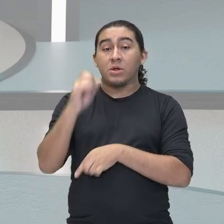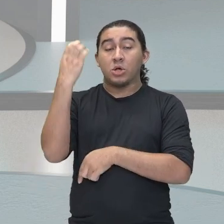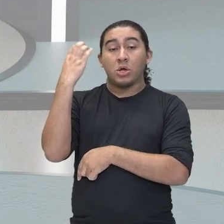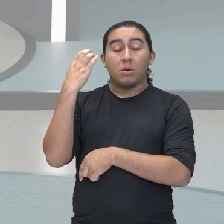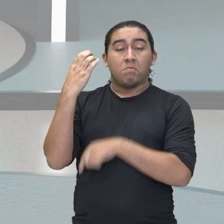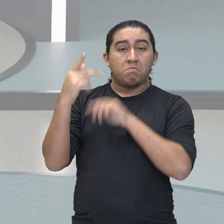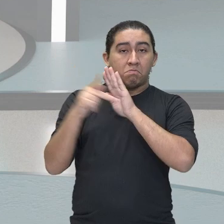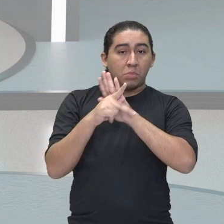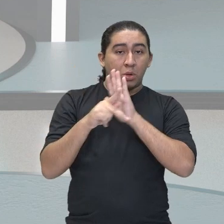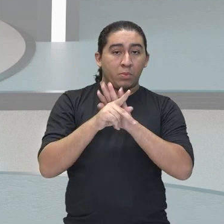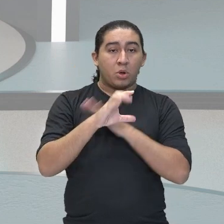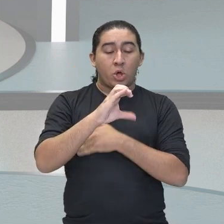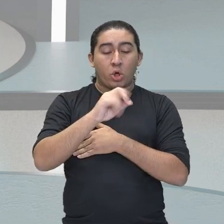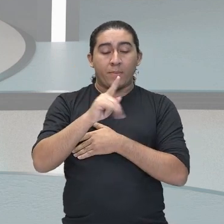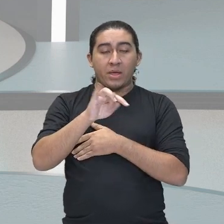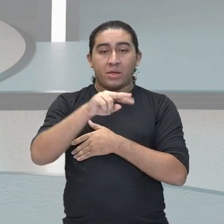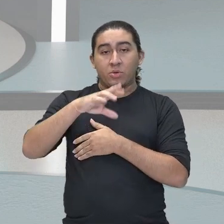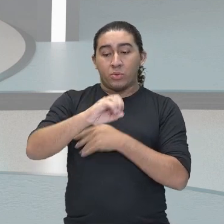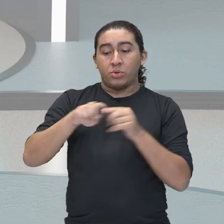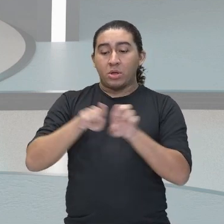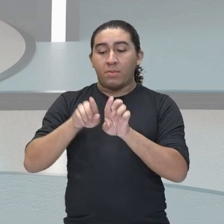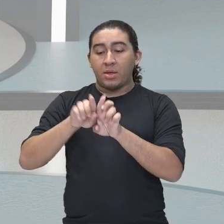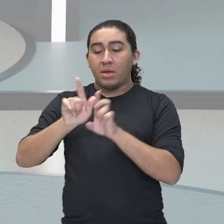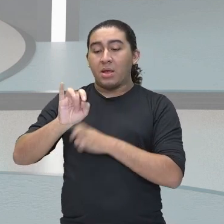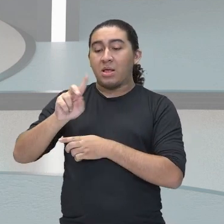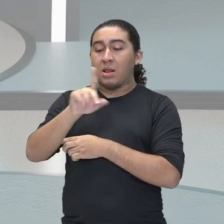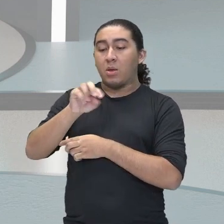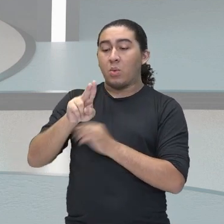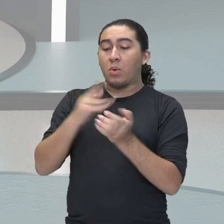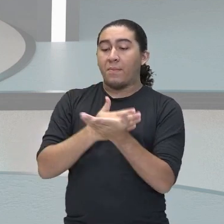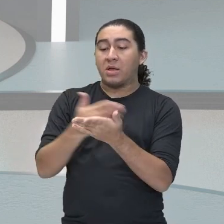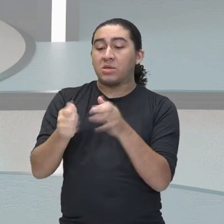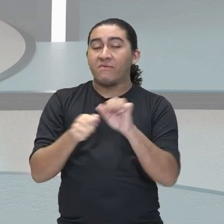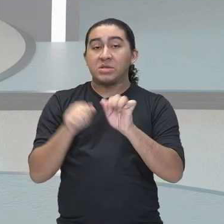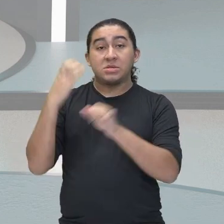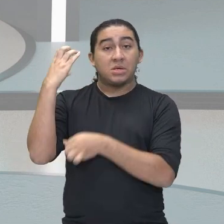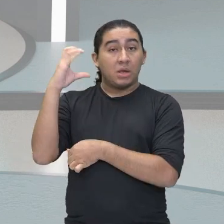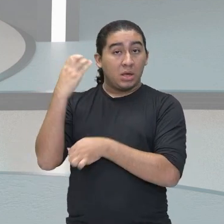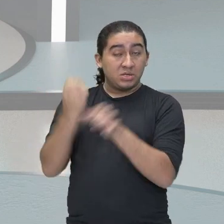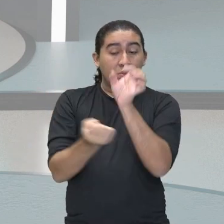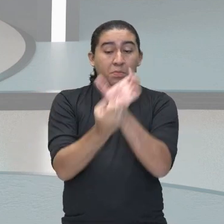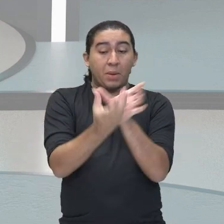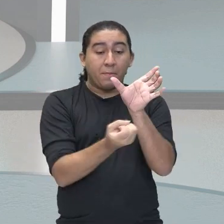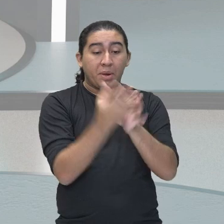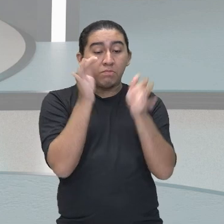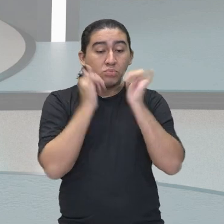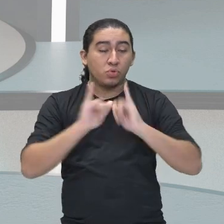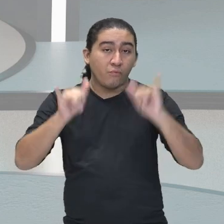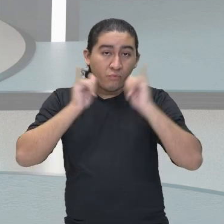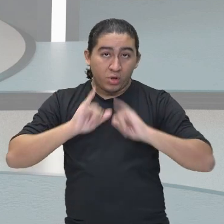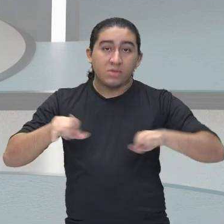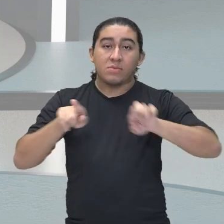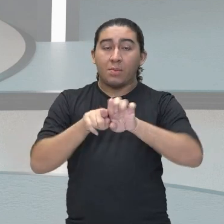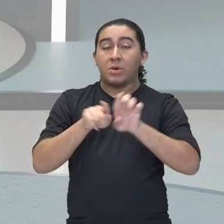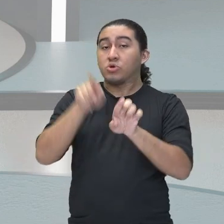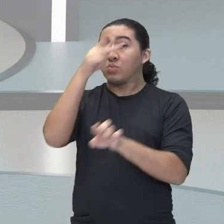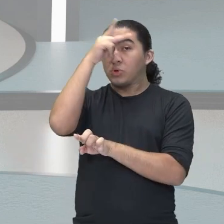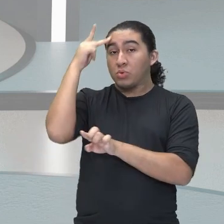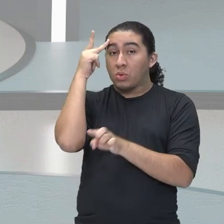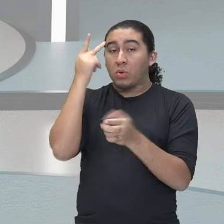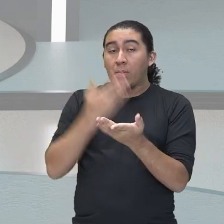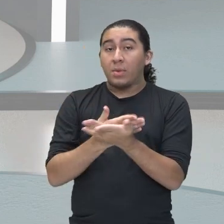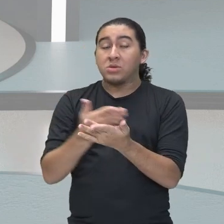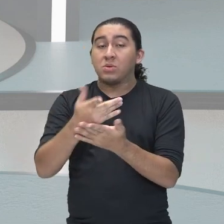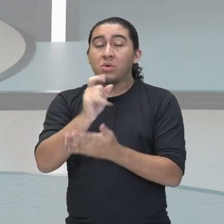de Copérnico e de Galileu. Então, a ciência começa a ser divulgada. Então, as pessoas